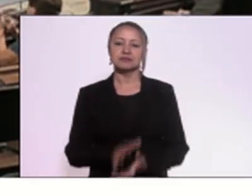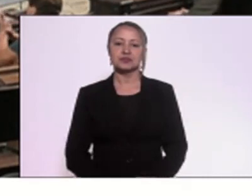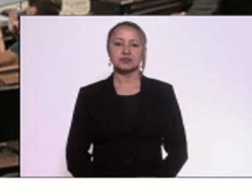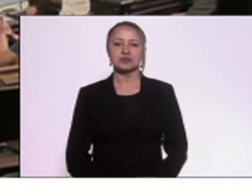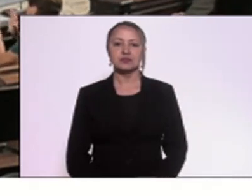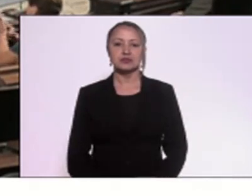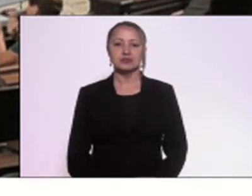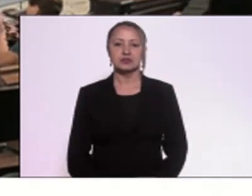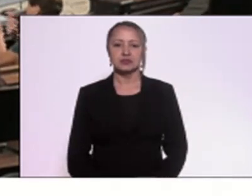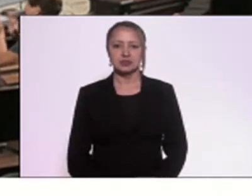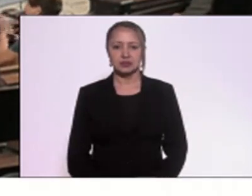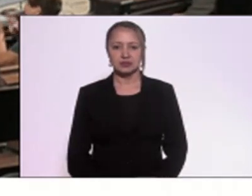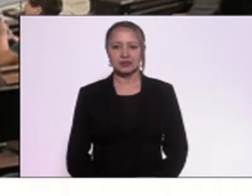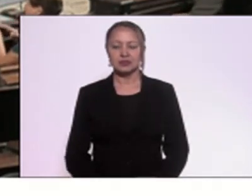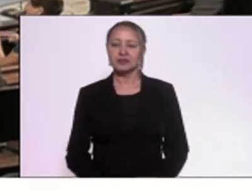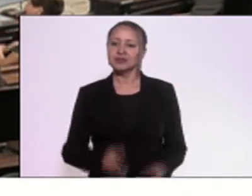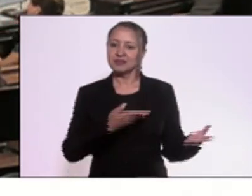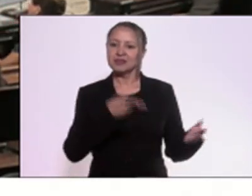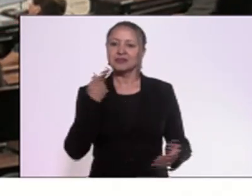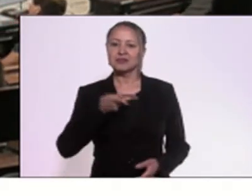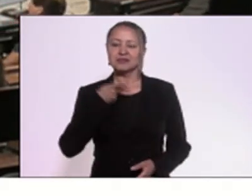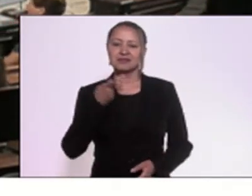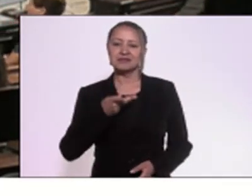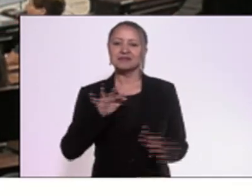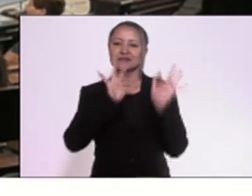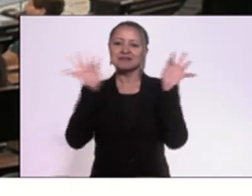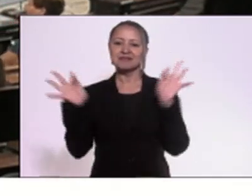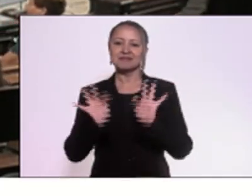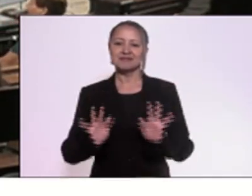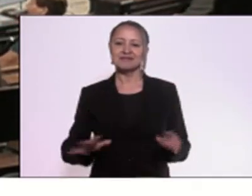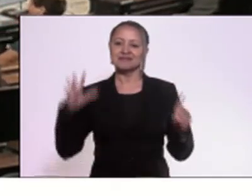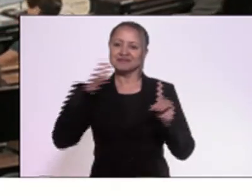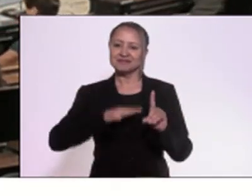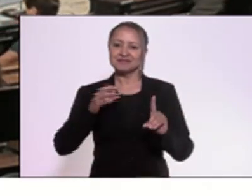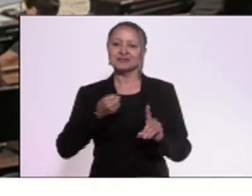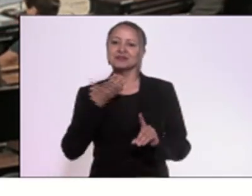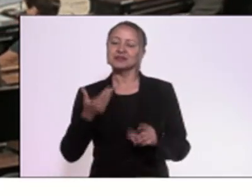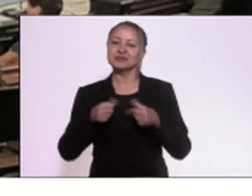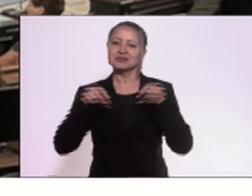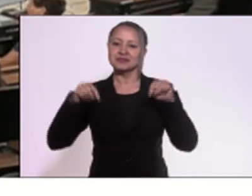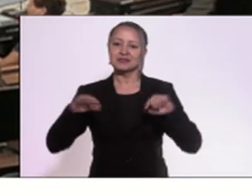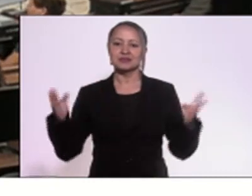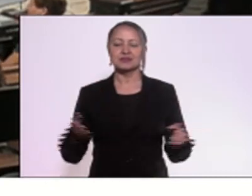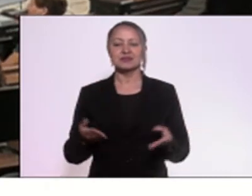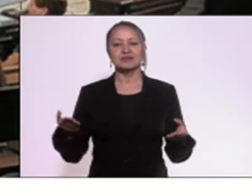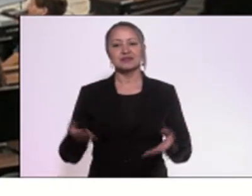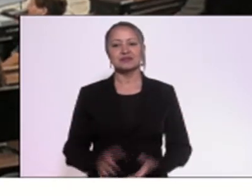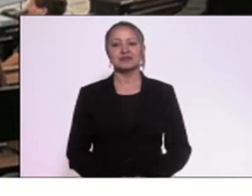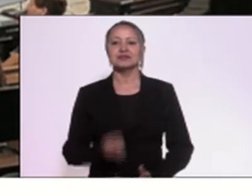Me disse ali que estava super feliz com a homenagem. Prazer recebê-la na nossa casa.